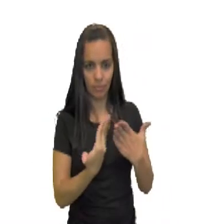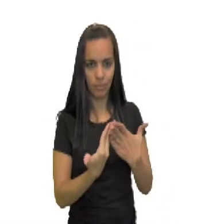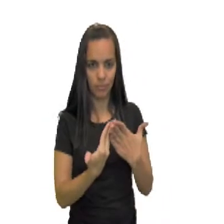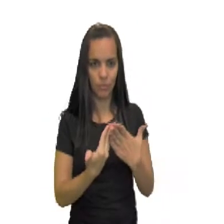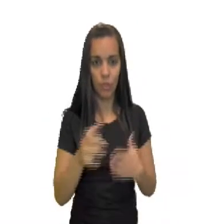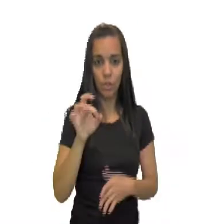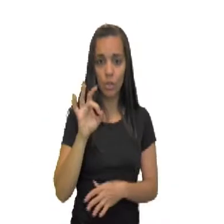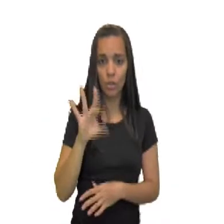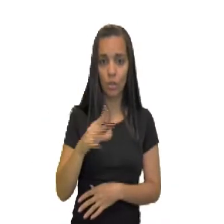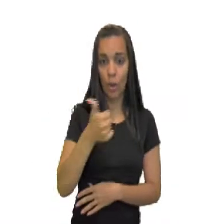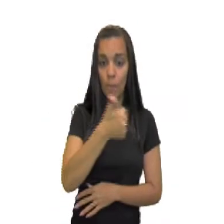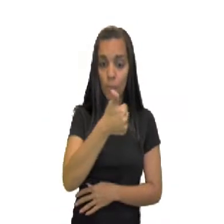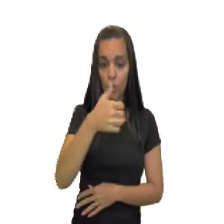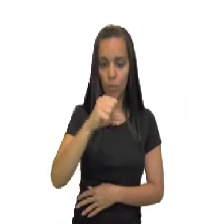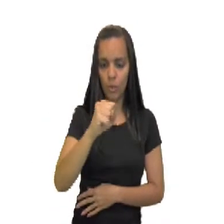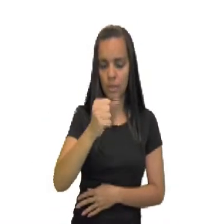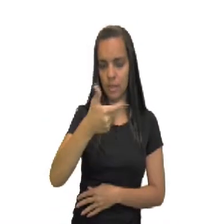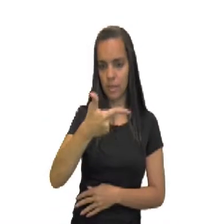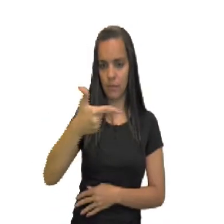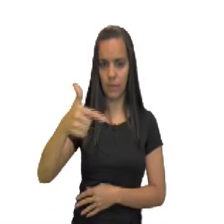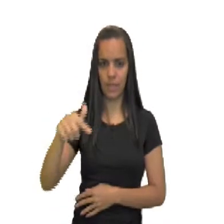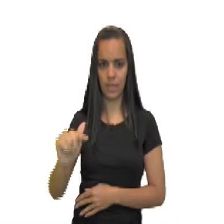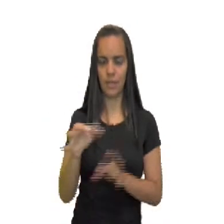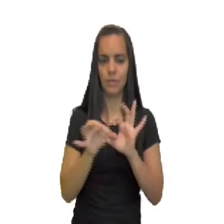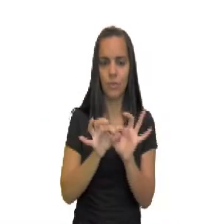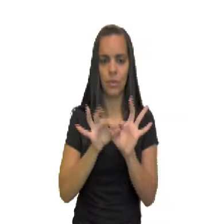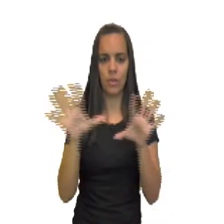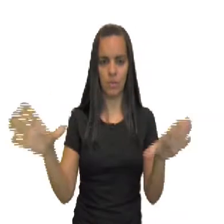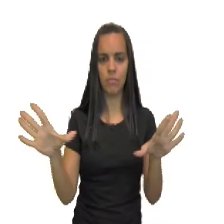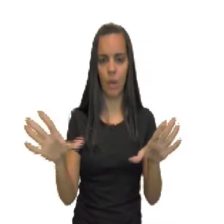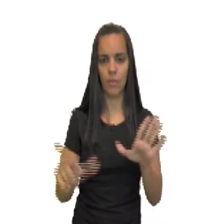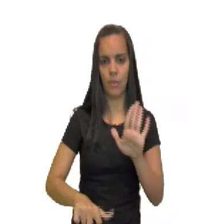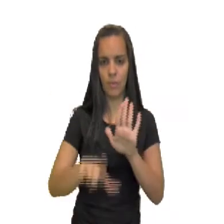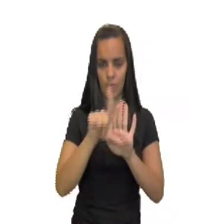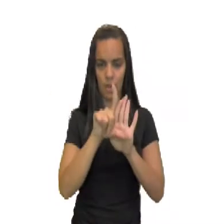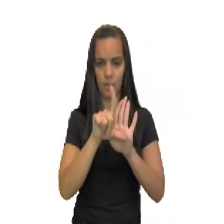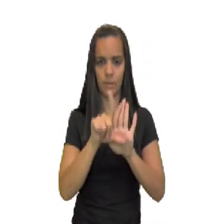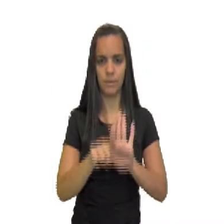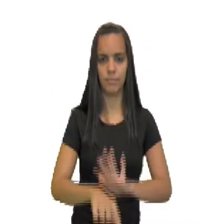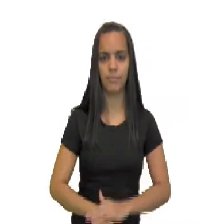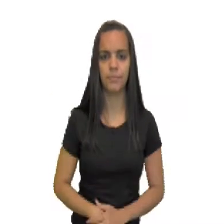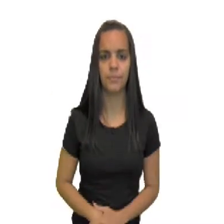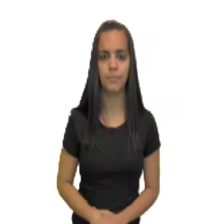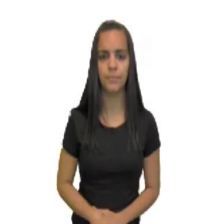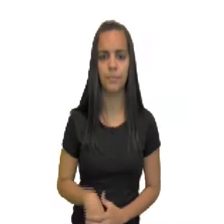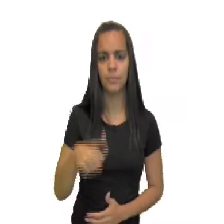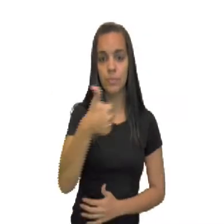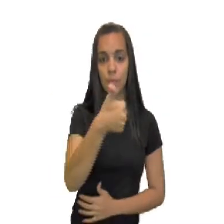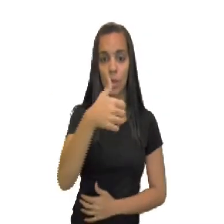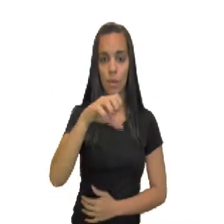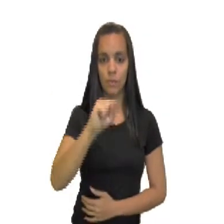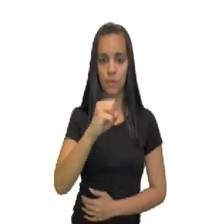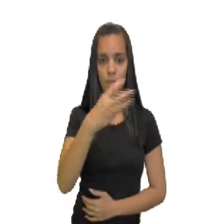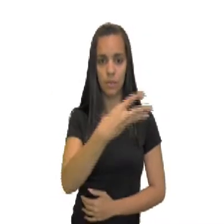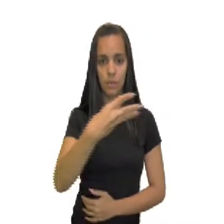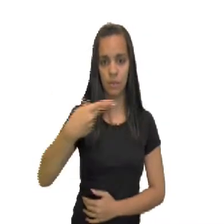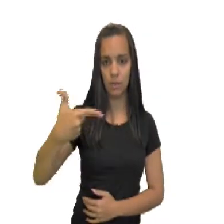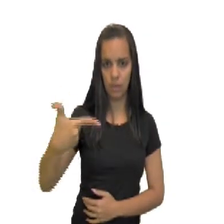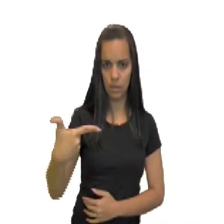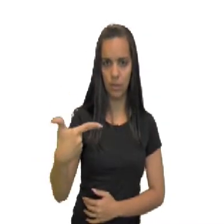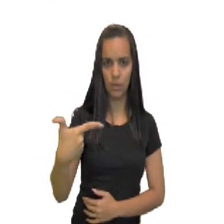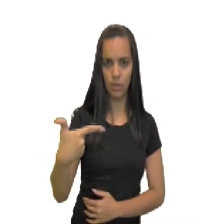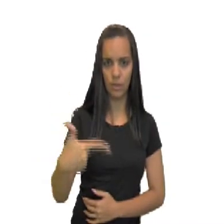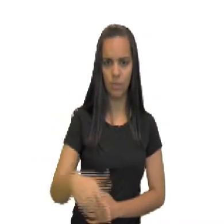apenas em 1827 que foi implantado essa lei, a Lei Geral. Em